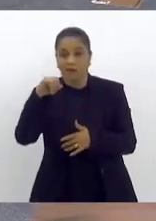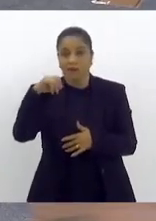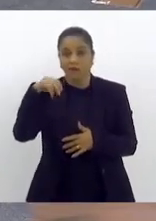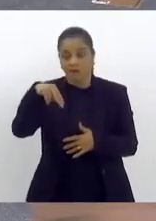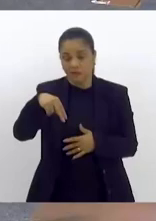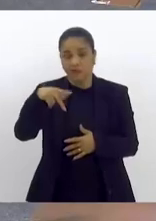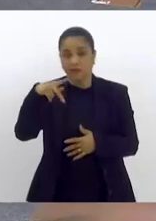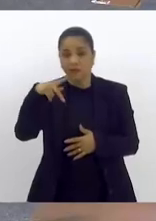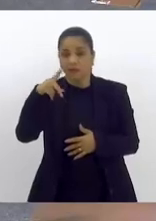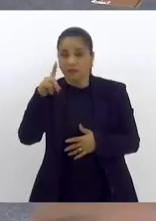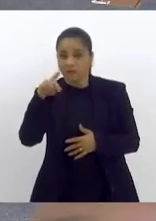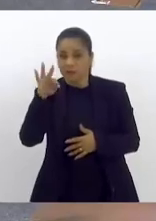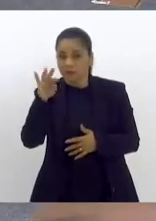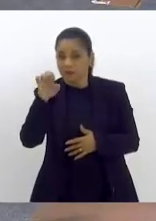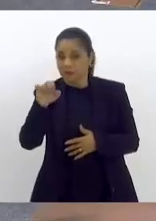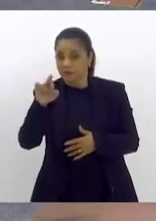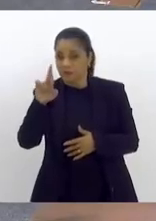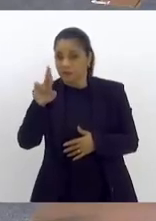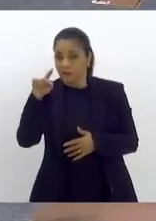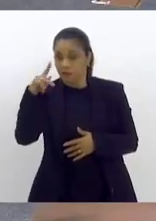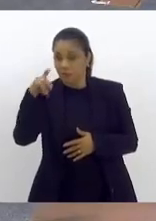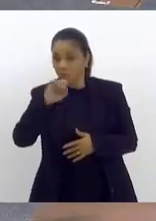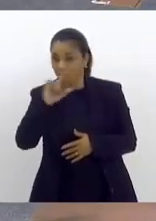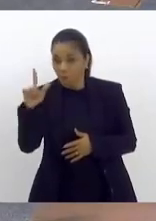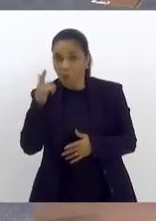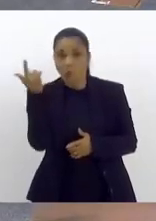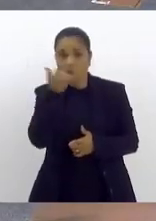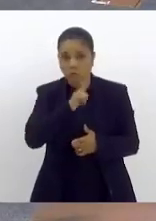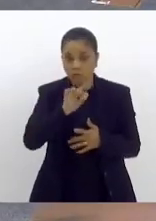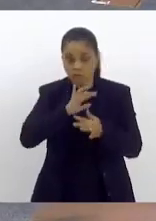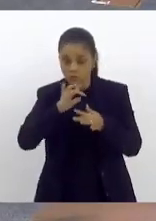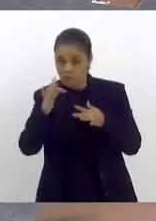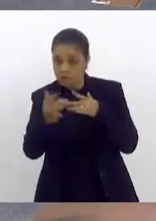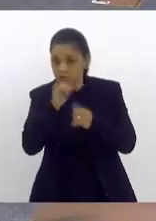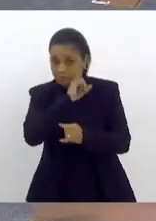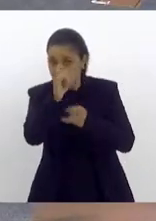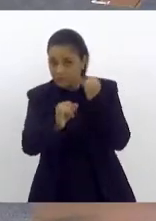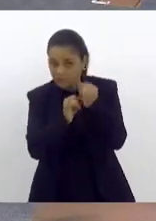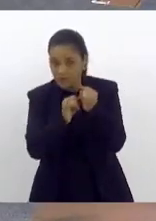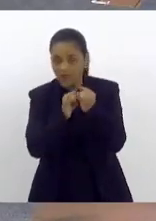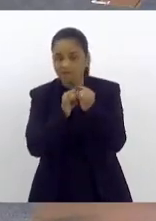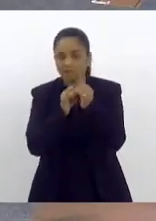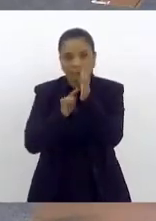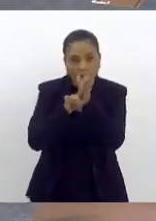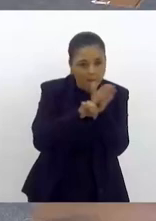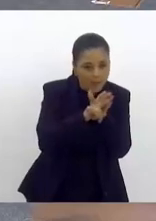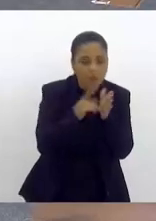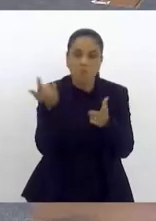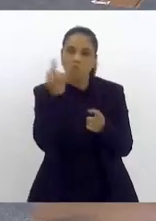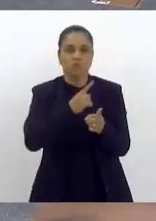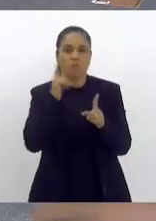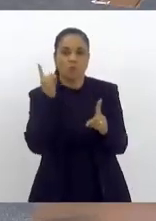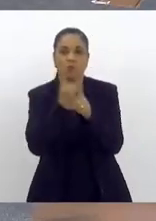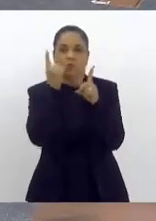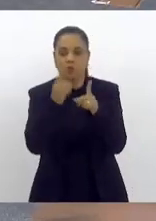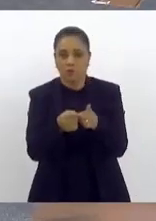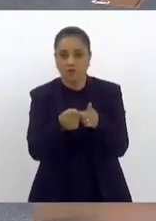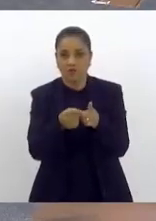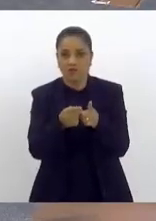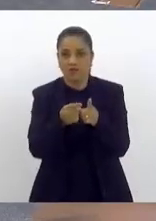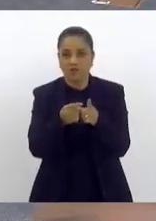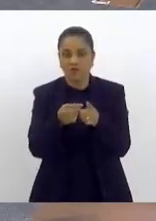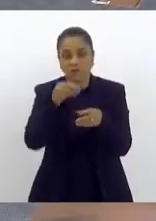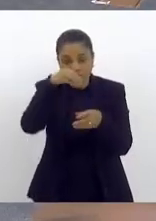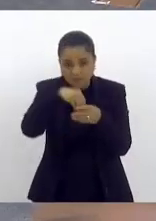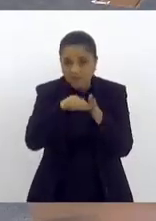dark web, que as crianças, que os adolescentes estavam tramando isso. Mas os sinais tinham aparecido na escola. Numa